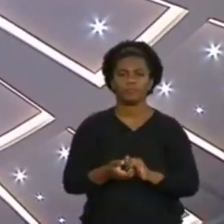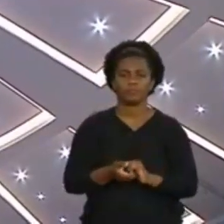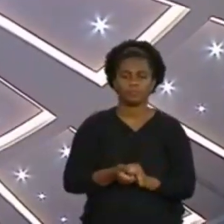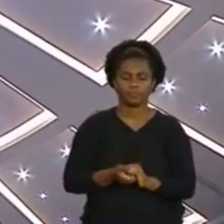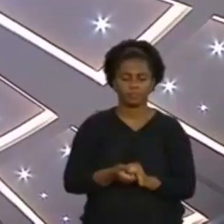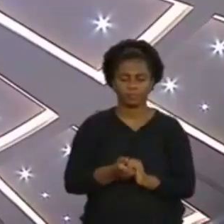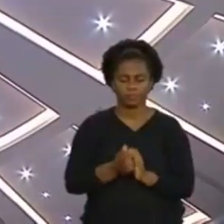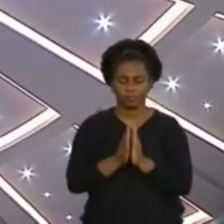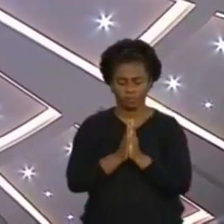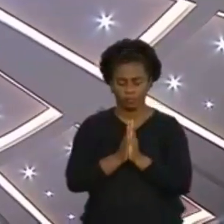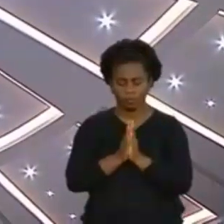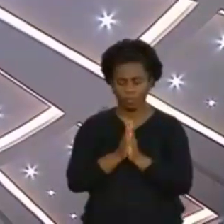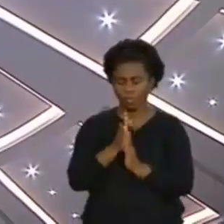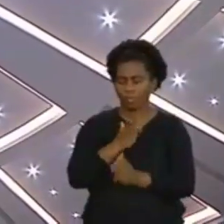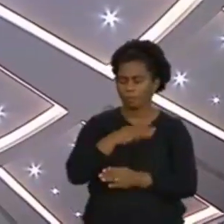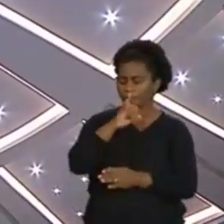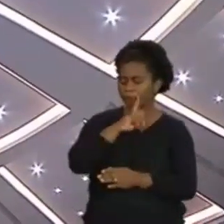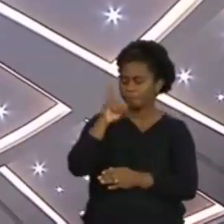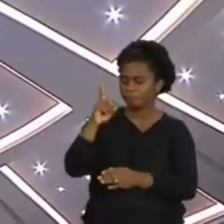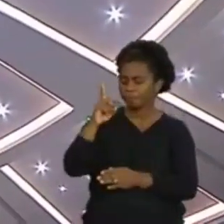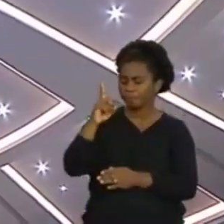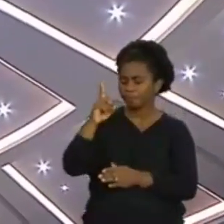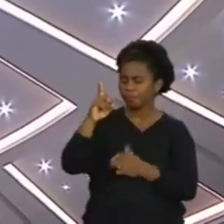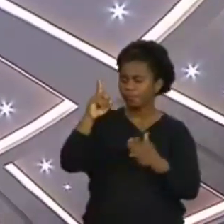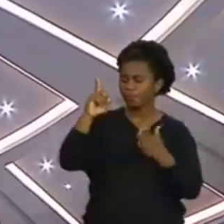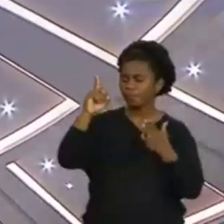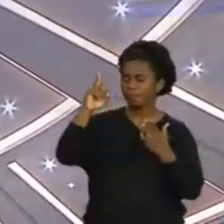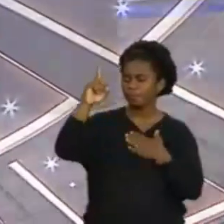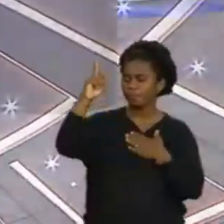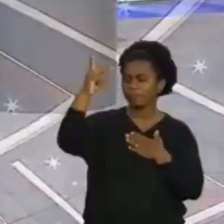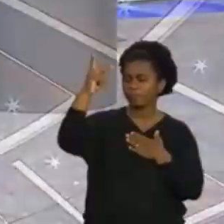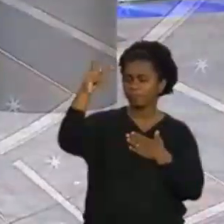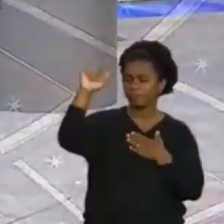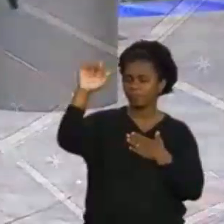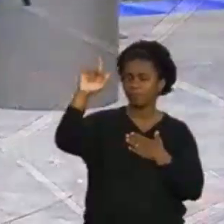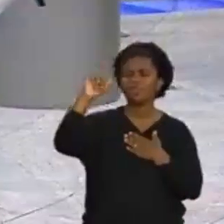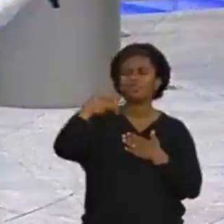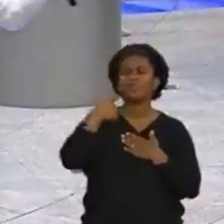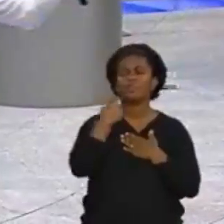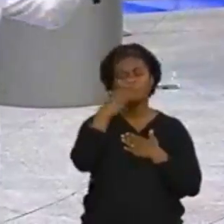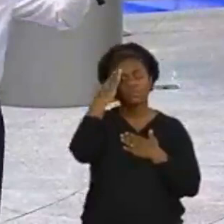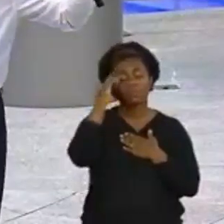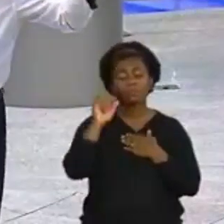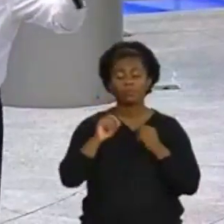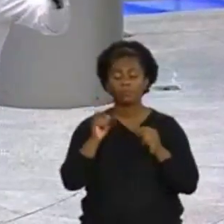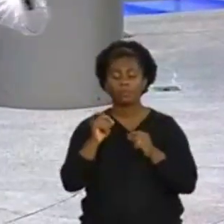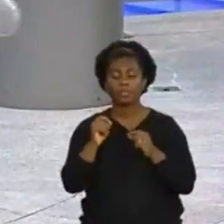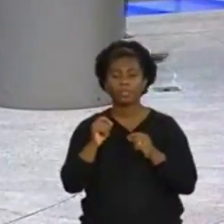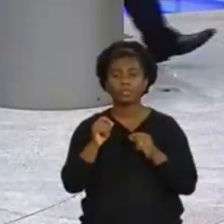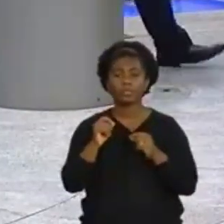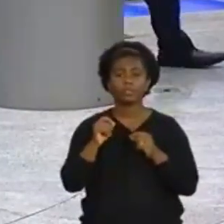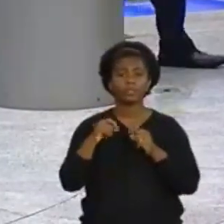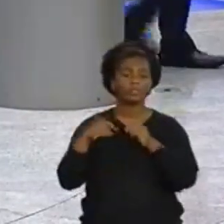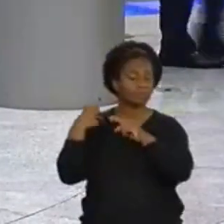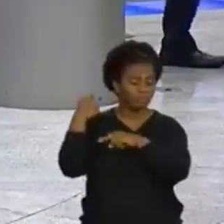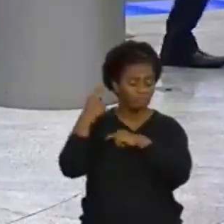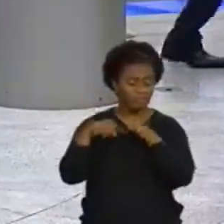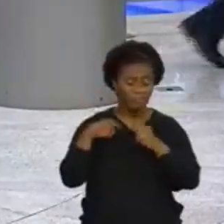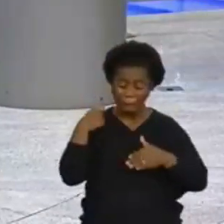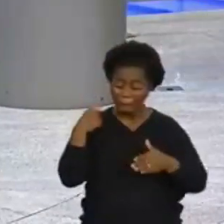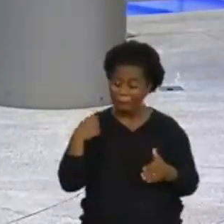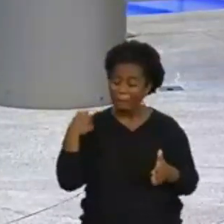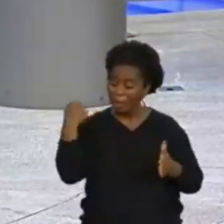Meu Deus e meu Pai, nós sabemos que nesta geração tem sido uma